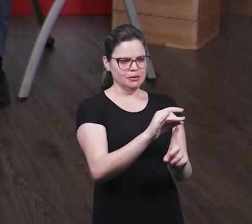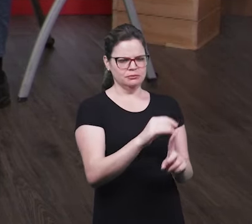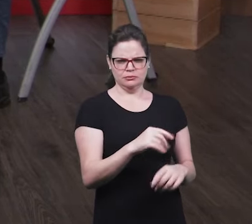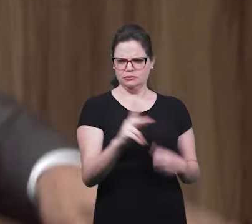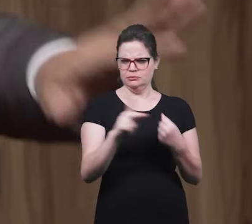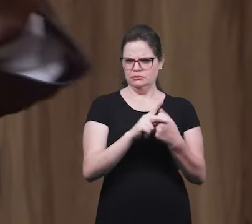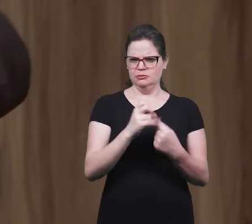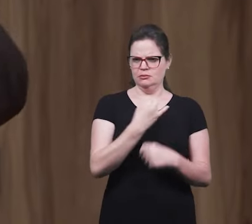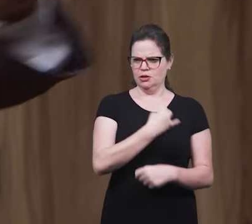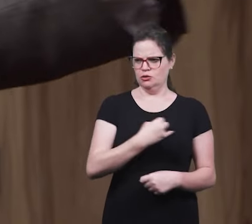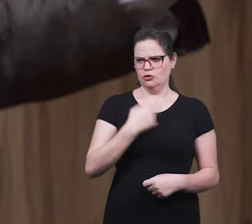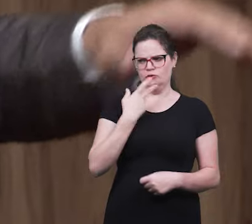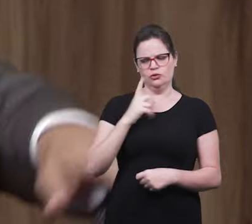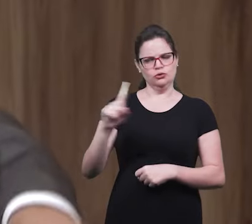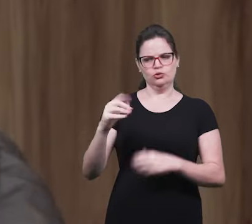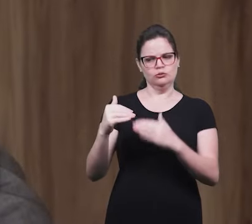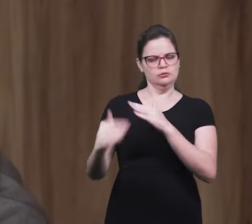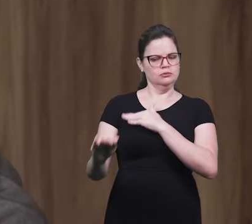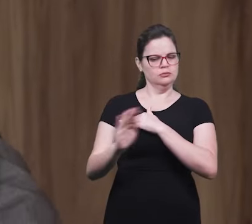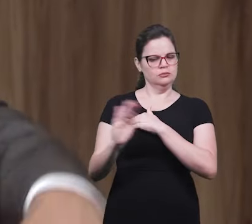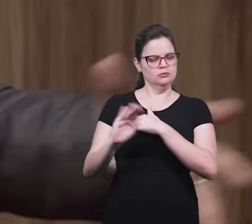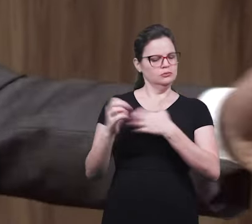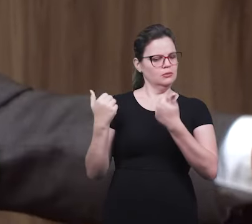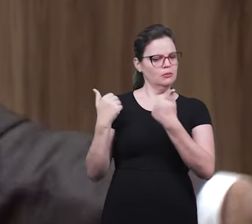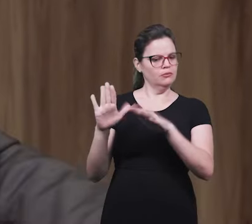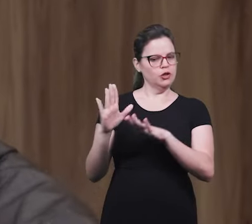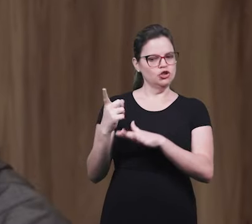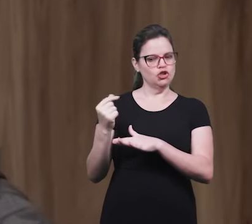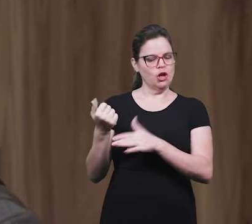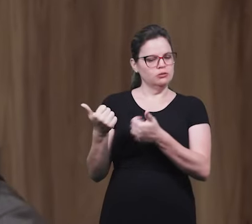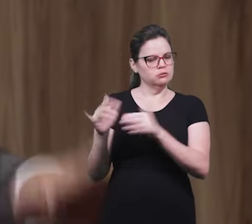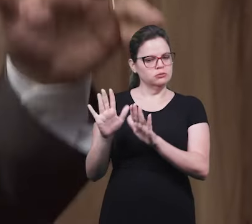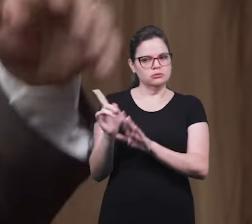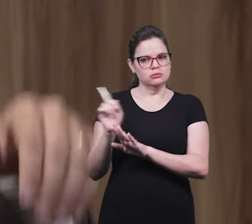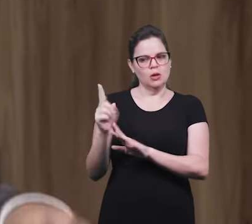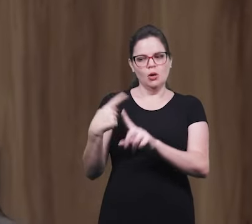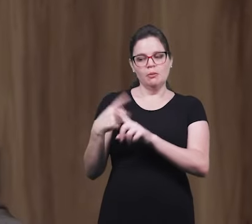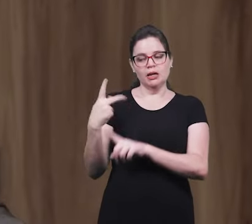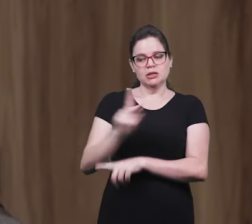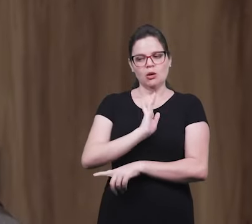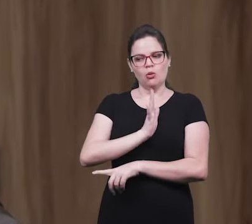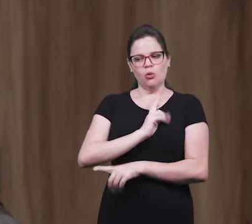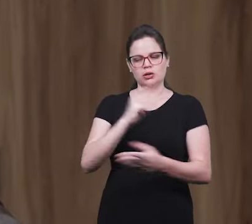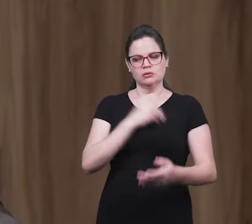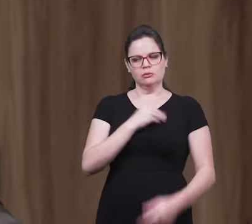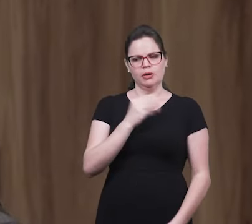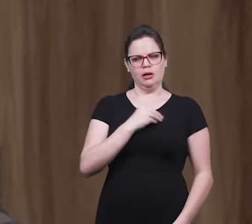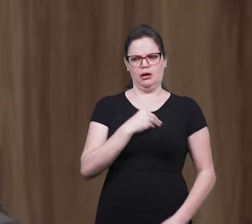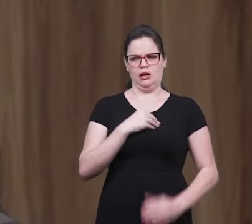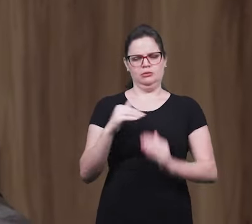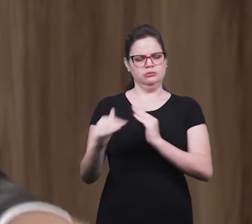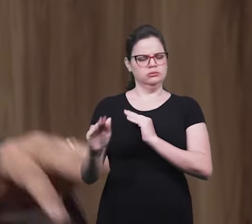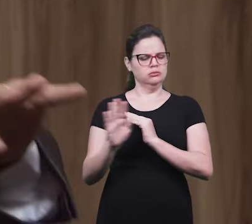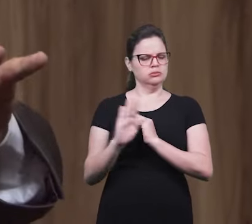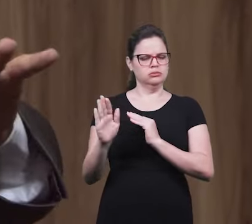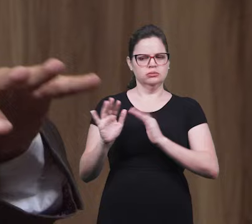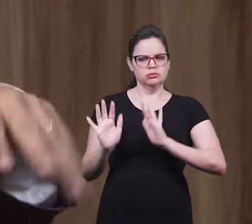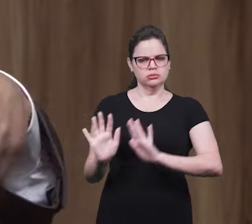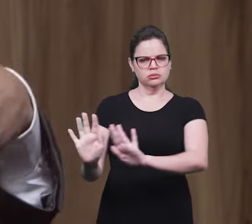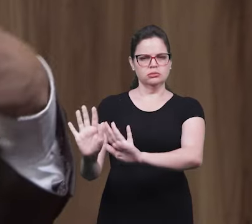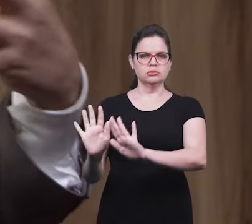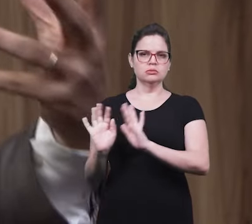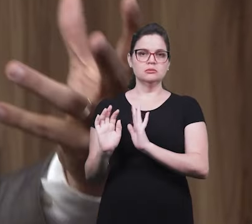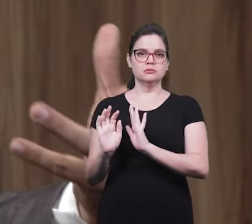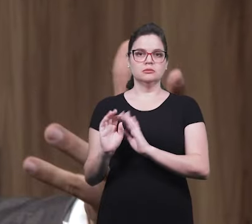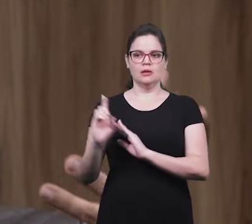com Deus. Tu não tens parte nesse ministério, nessa obra, porque o seu coração não é reto para com Deus. Então ele ali